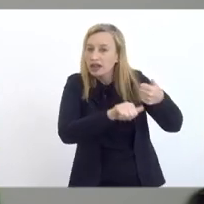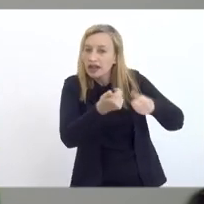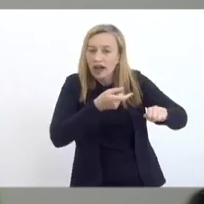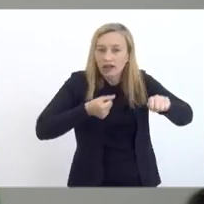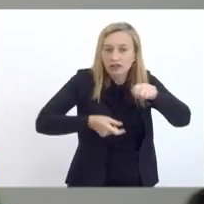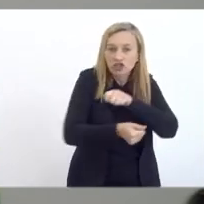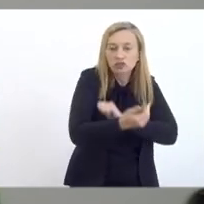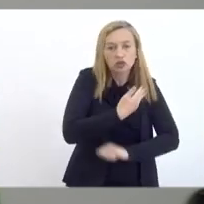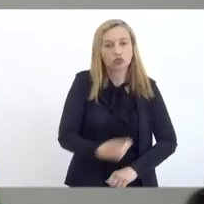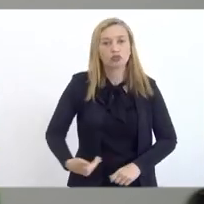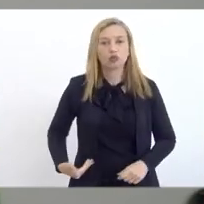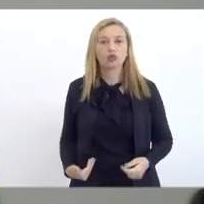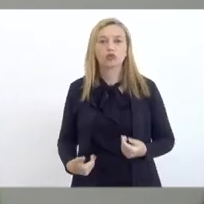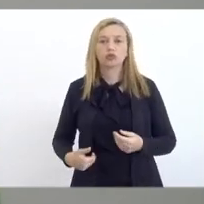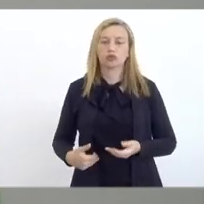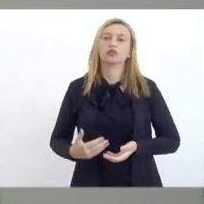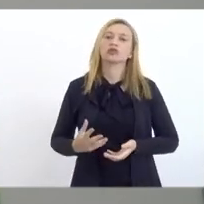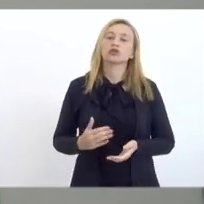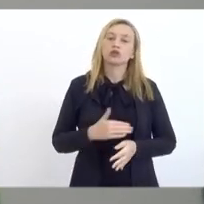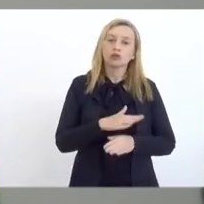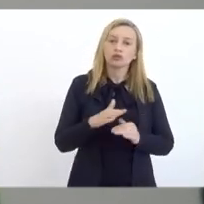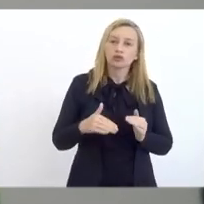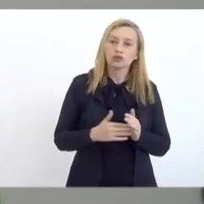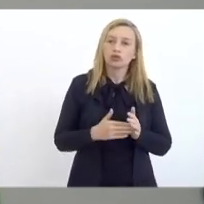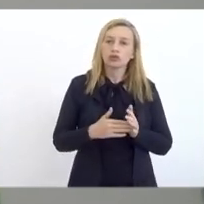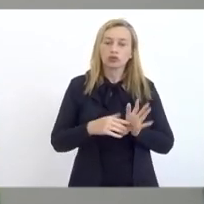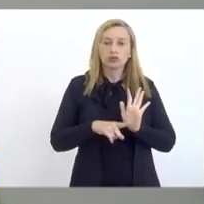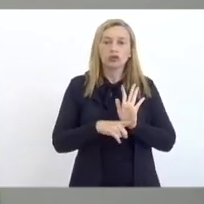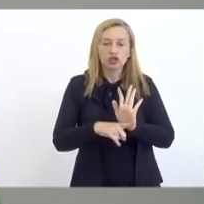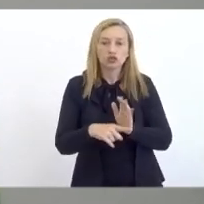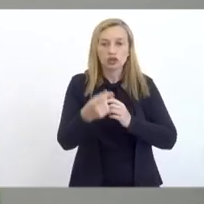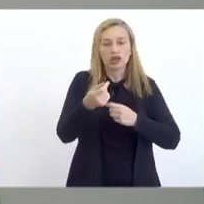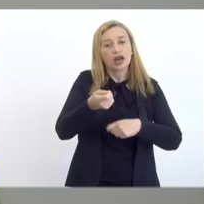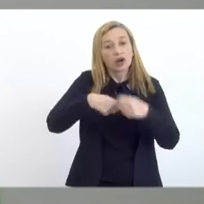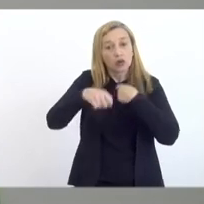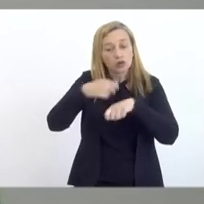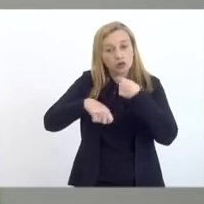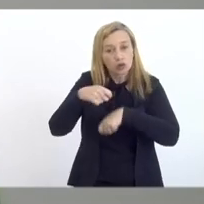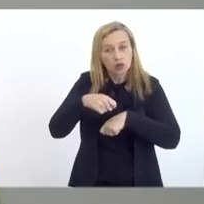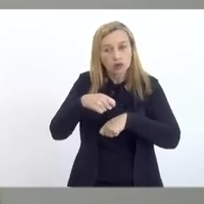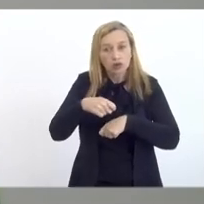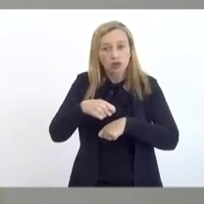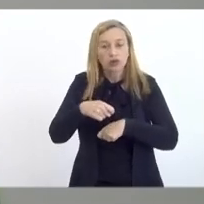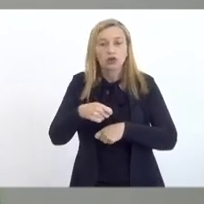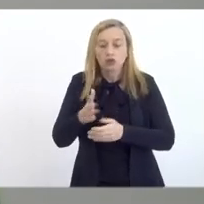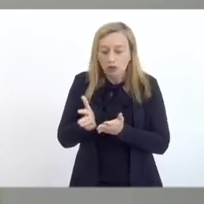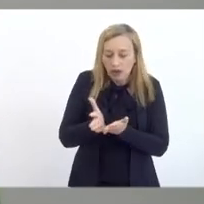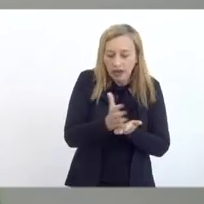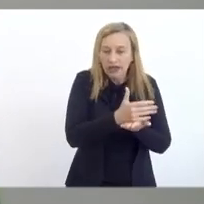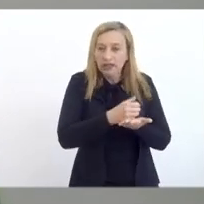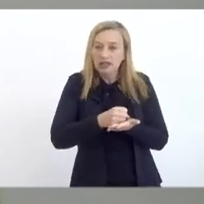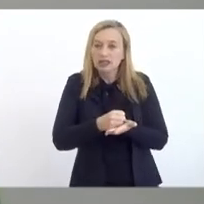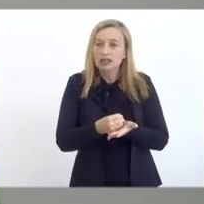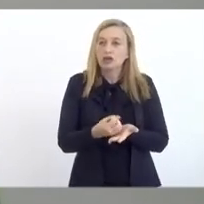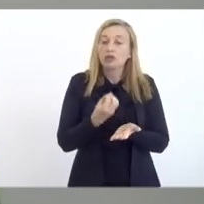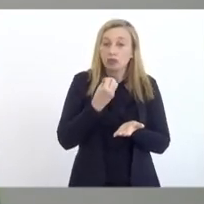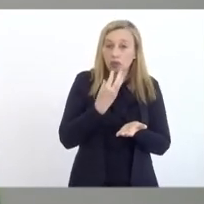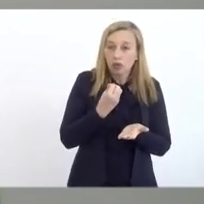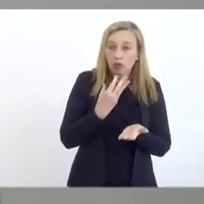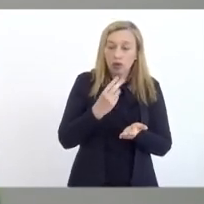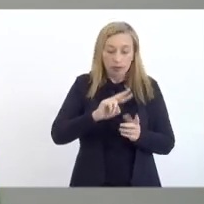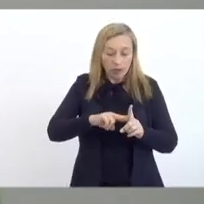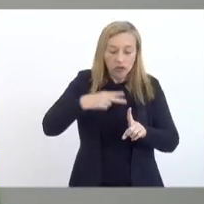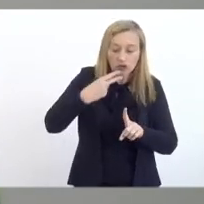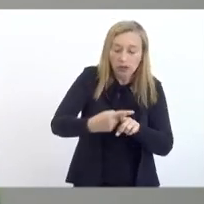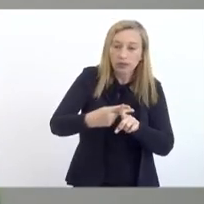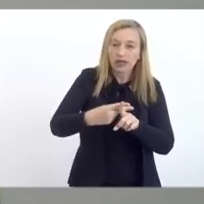investimento público, como um dos indutores de uma recuperação econômica e de aumento da arrecadação via efeito multiplicador